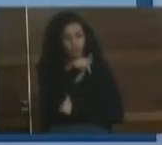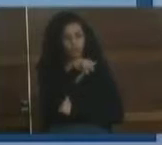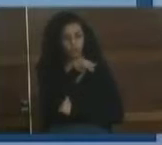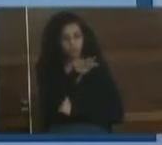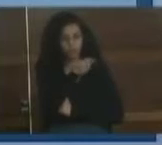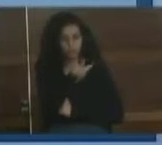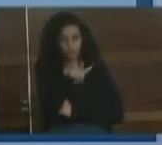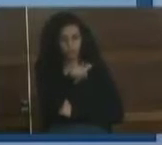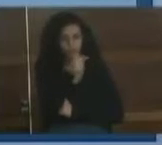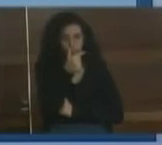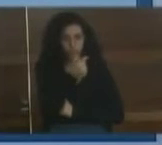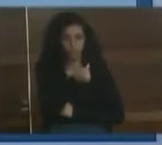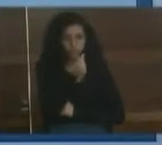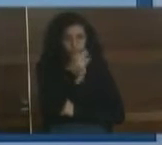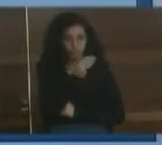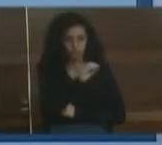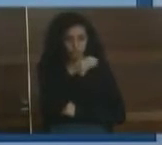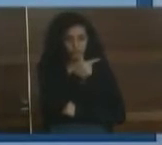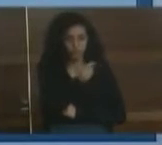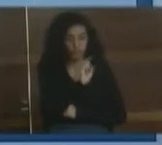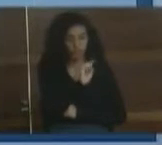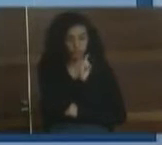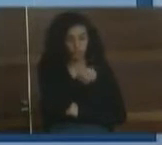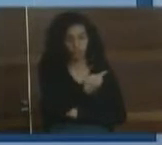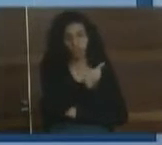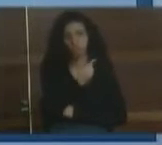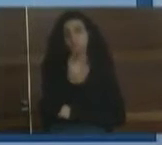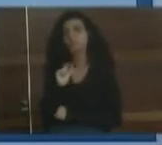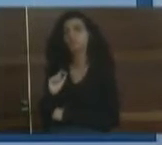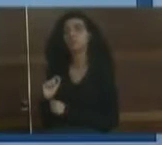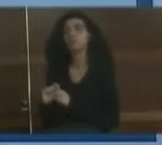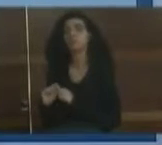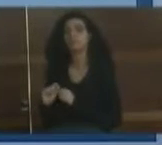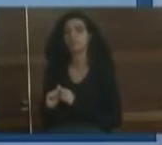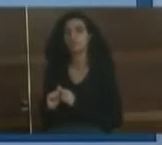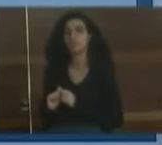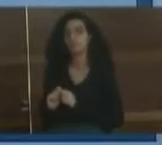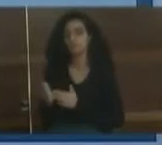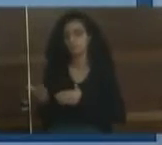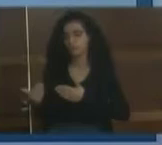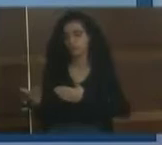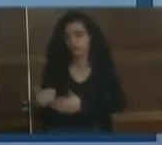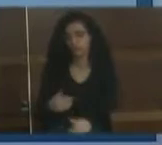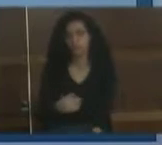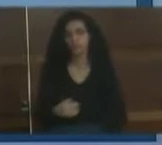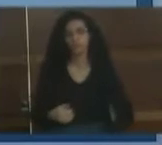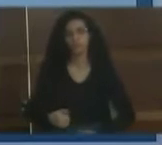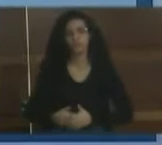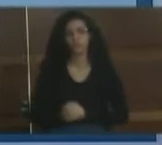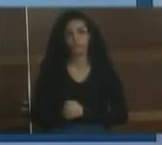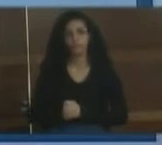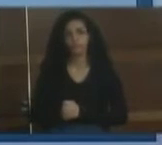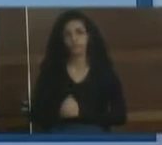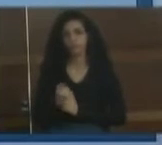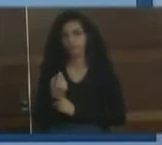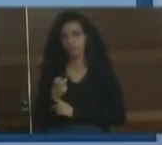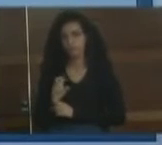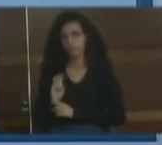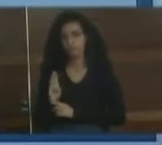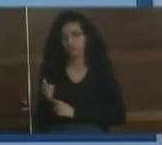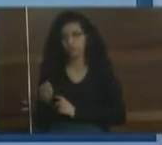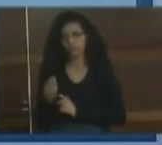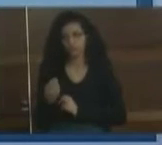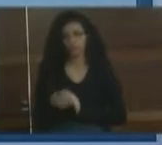72000000 242000 receita orçada né a meta prevista ea realizada com